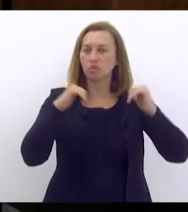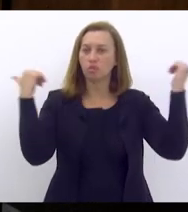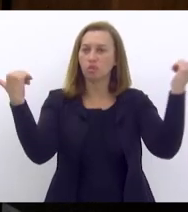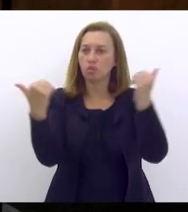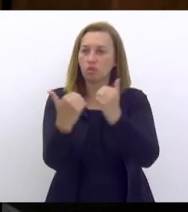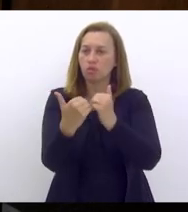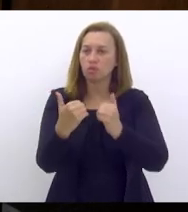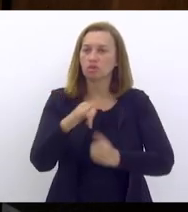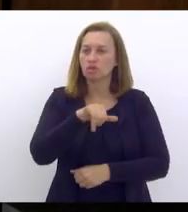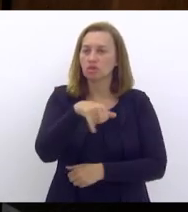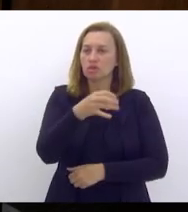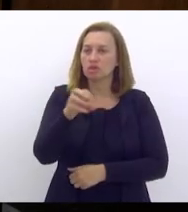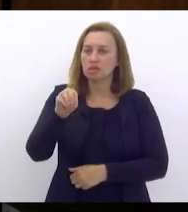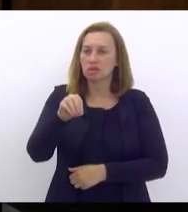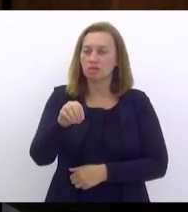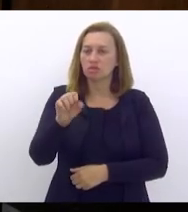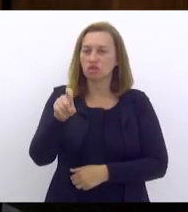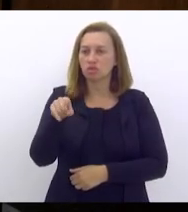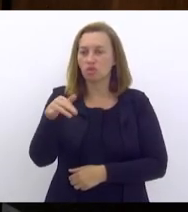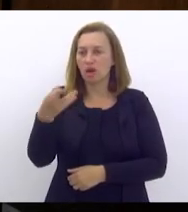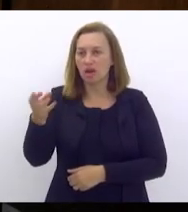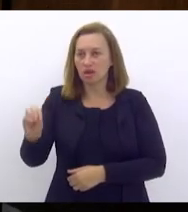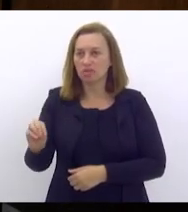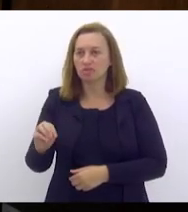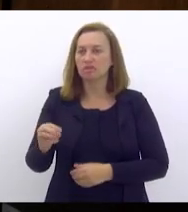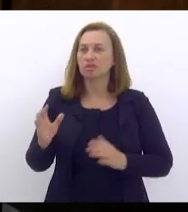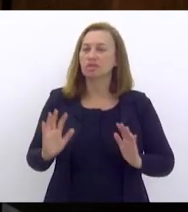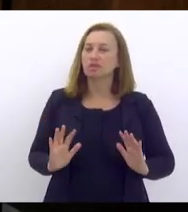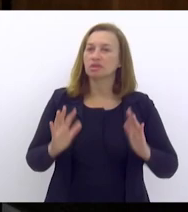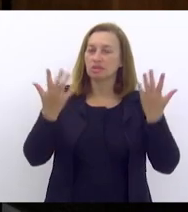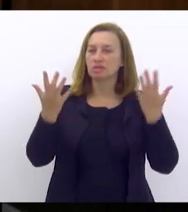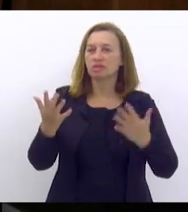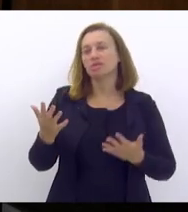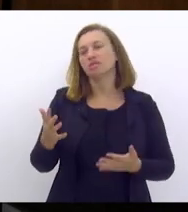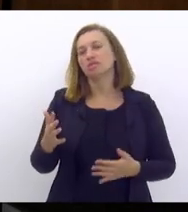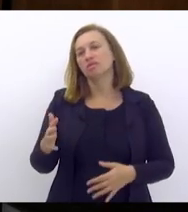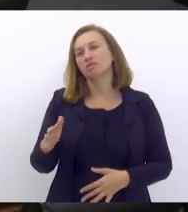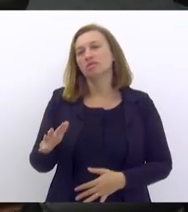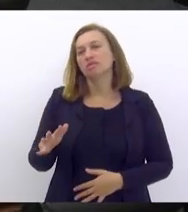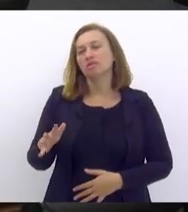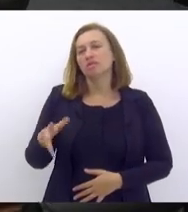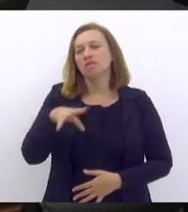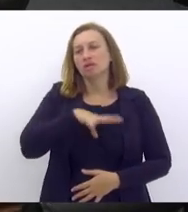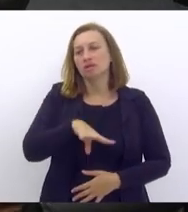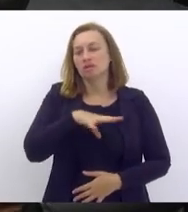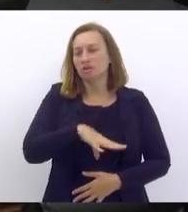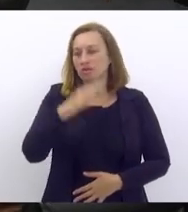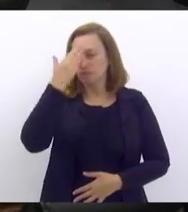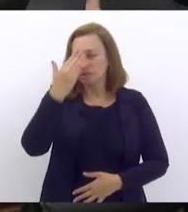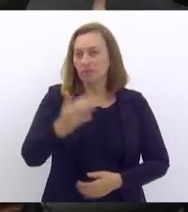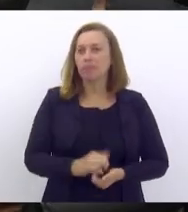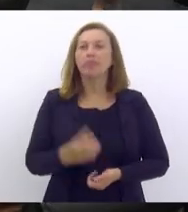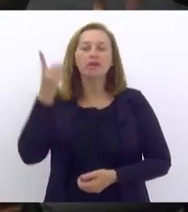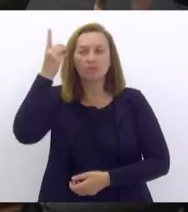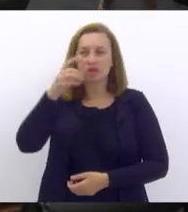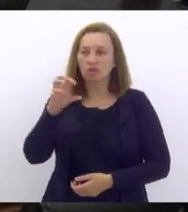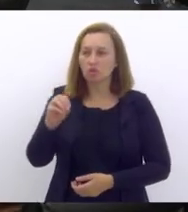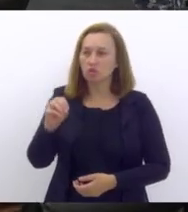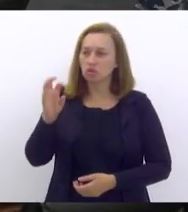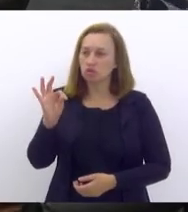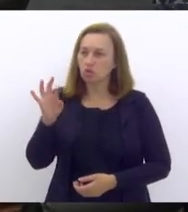uma solução e me permitam dizer salve o Vasco da Gama. Muito obrigada. Deputado Antônio de Paula